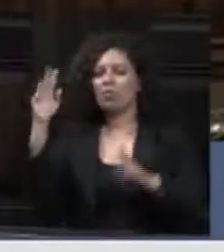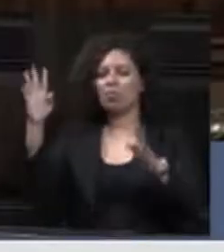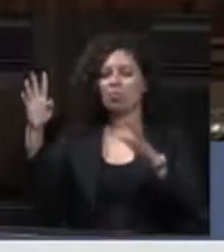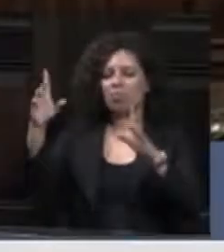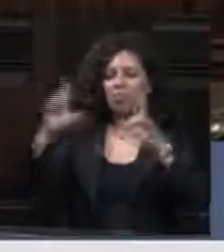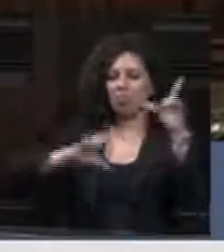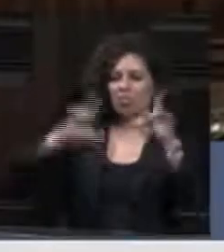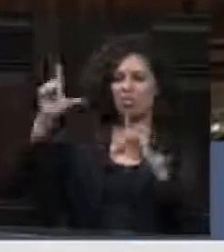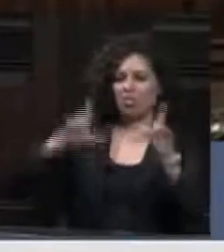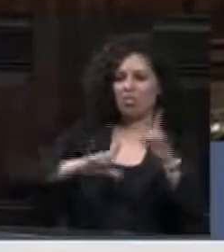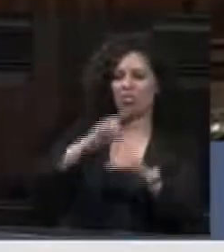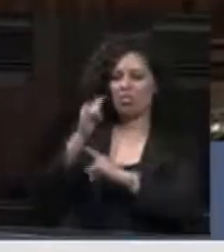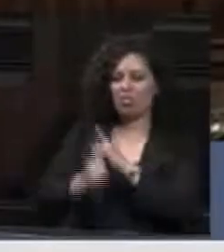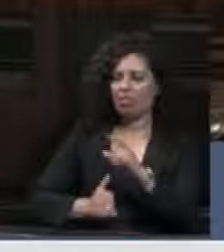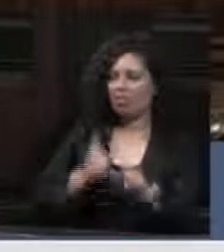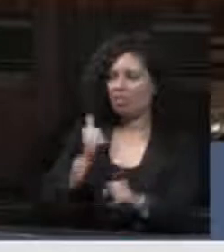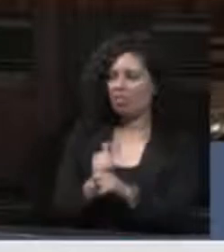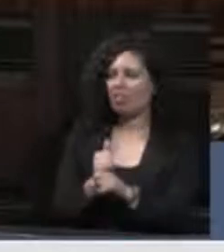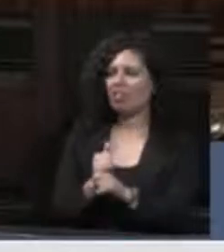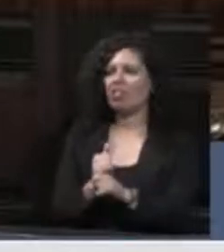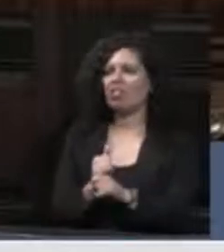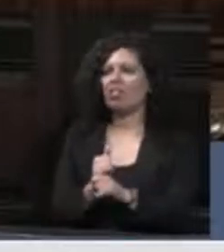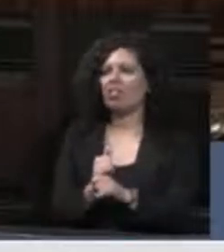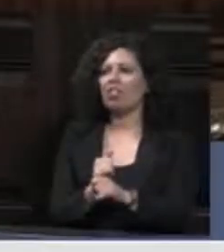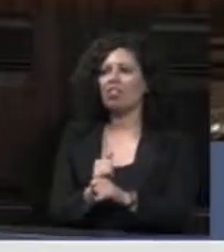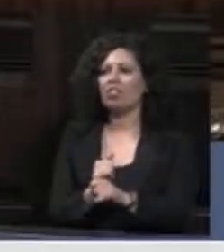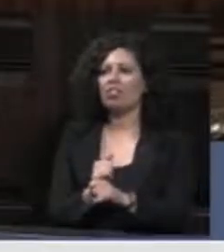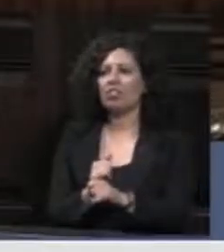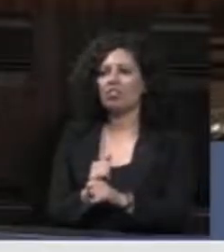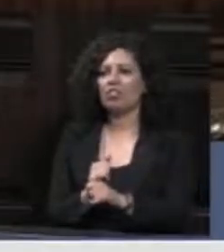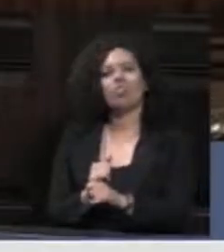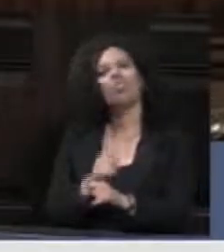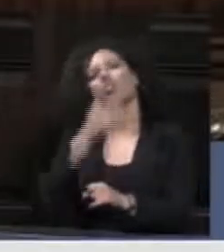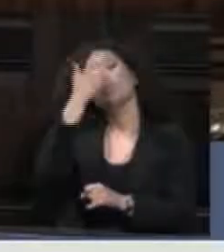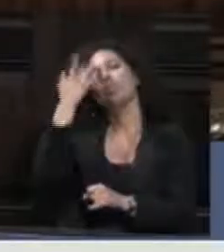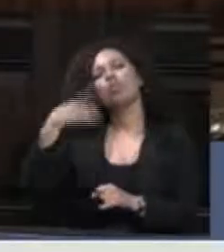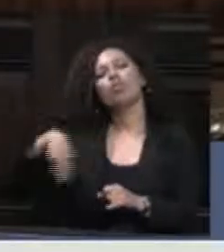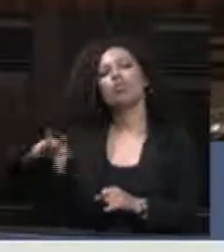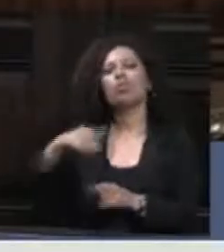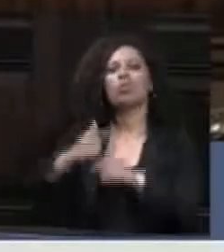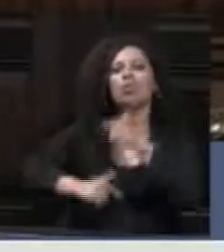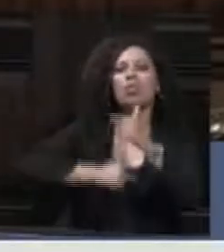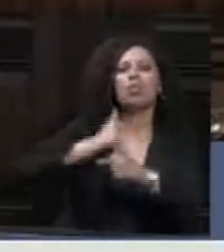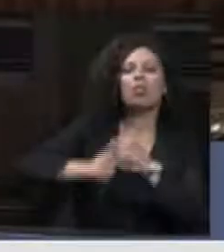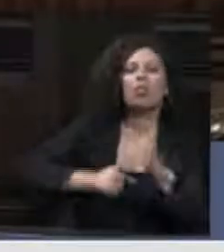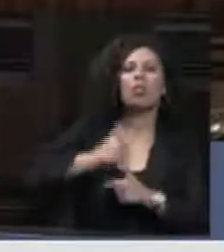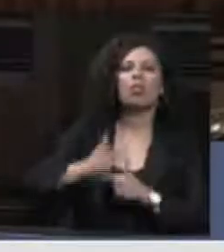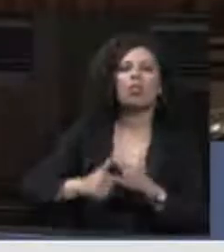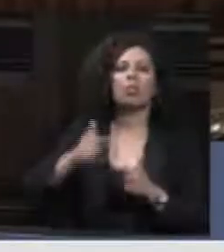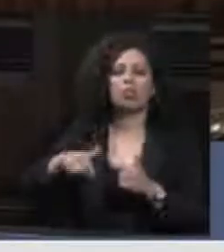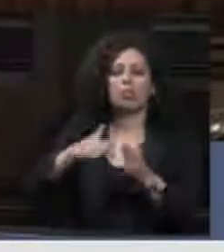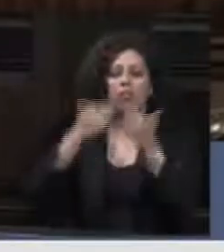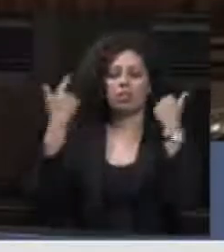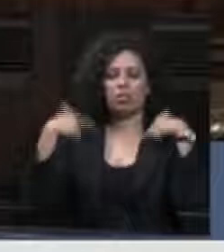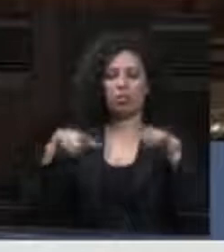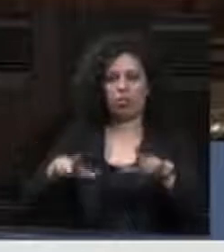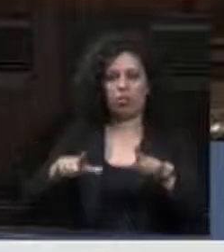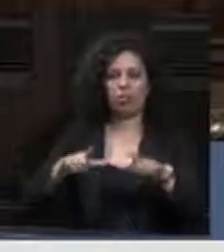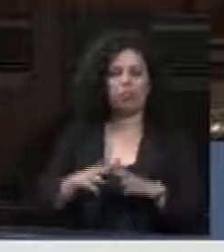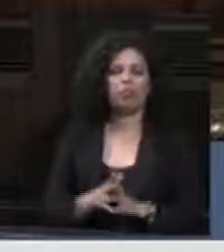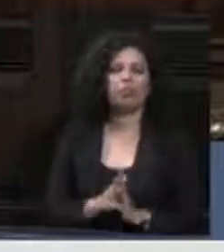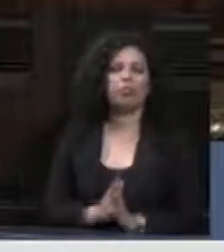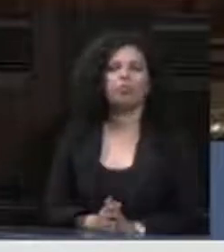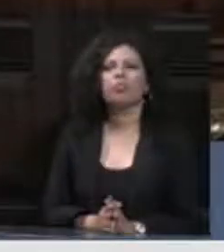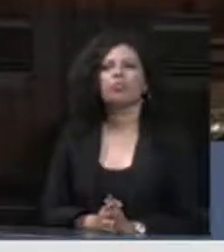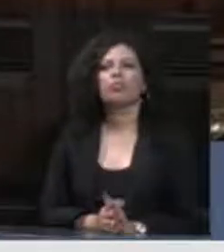Alerj, nos seguem pelas redes sociais, imprensa, trabalhadoras e trabalhadores aqui da casa.